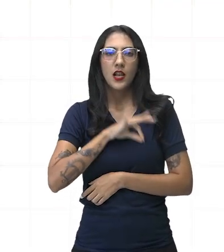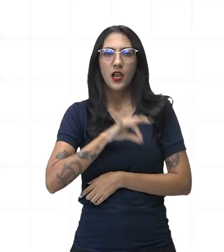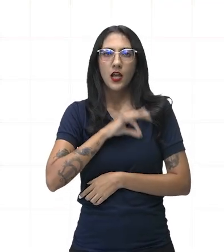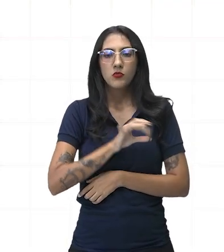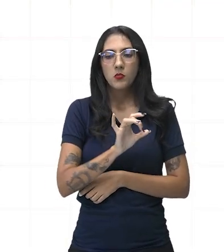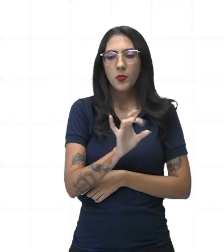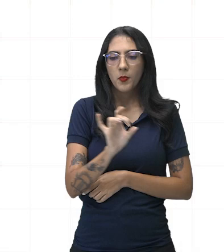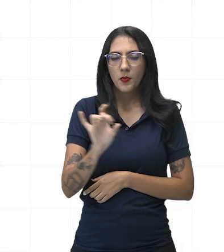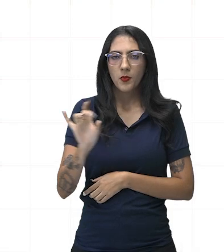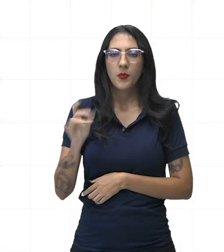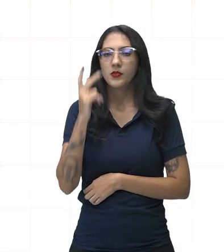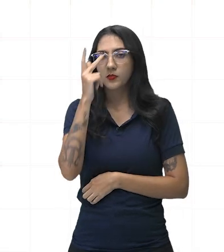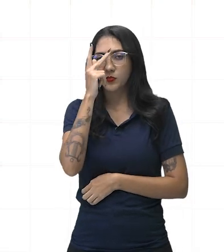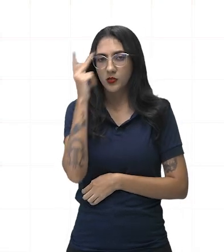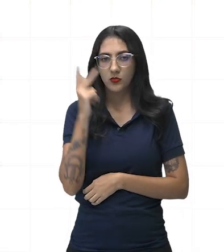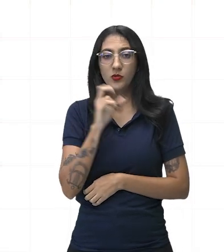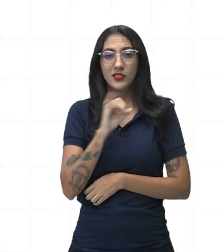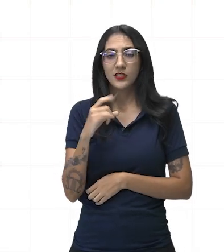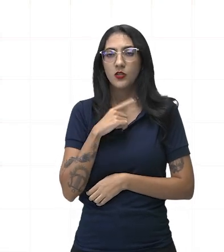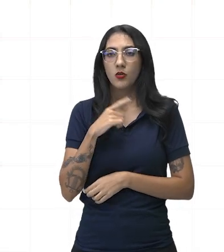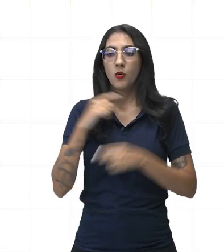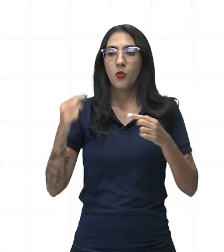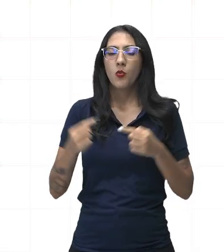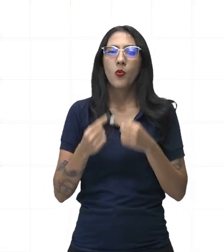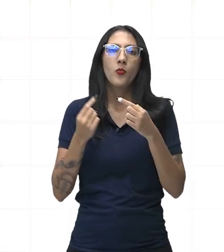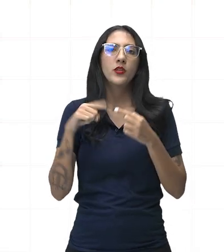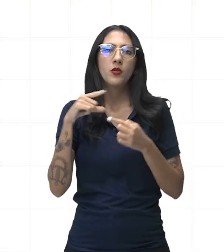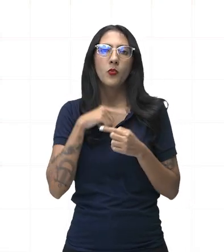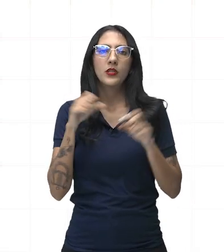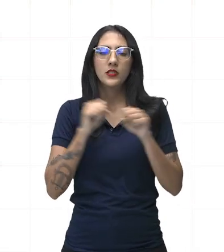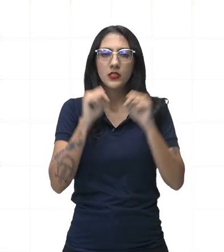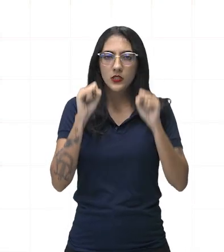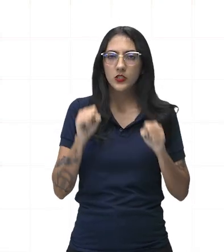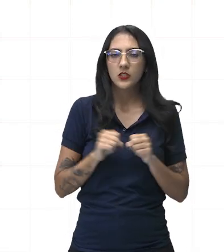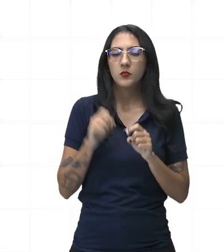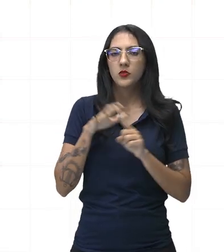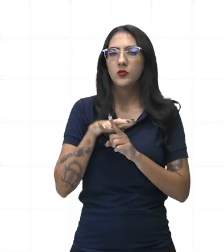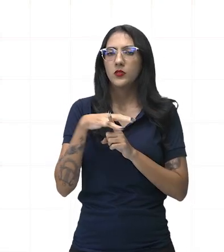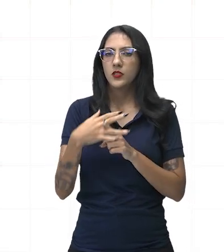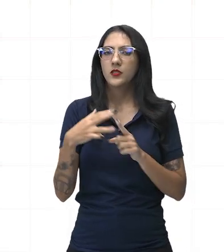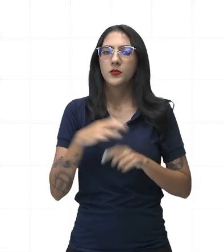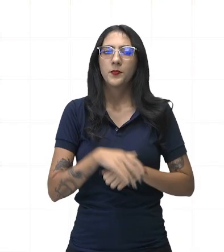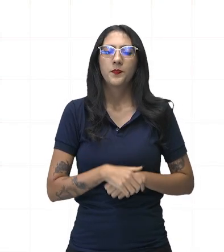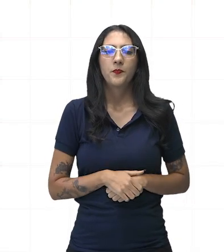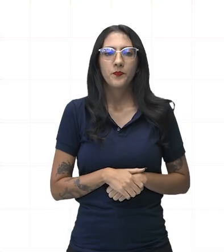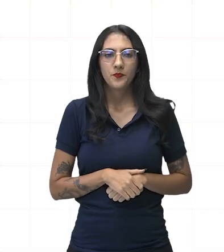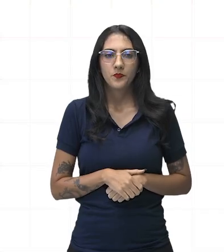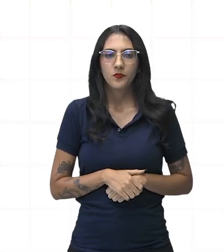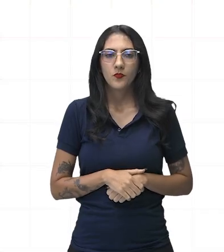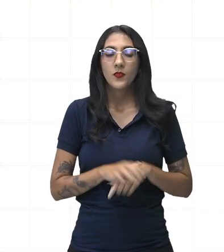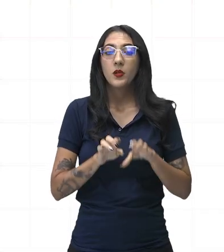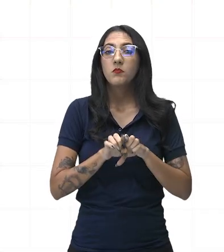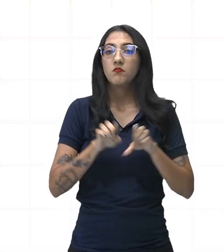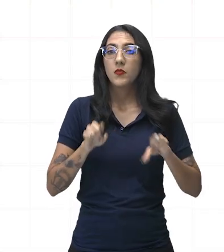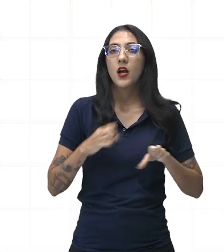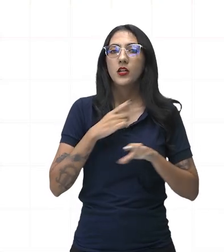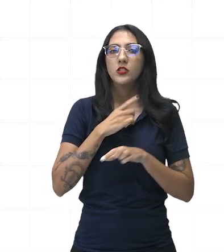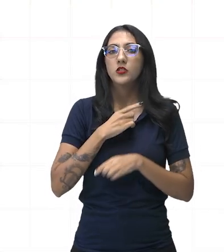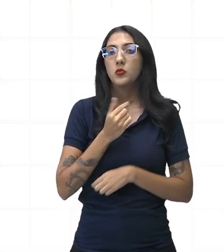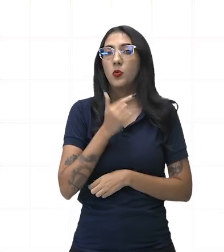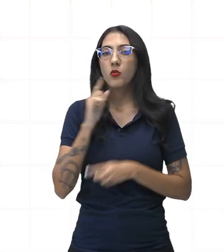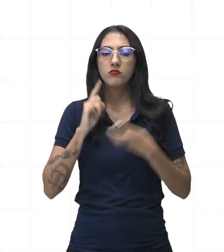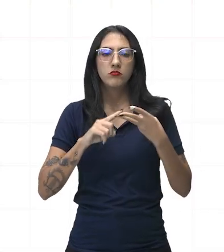determinado local onde está ligado ao sistema socialista, tá? Mas além da estatização, também o